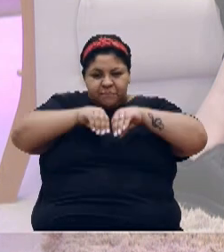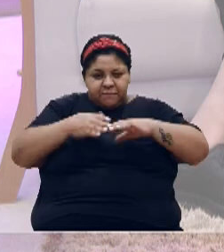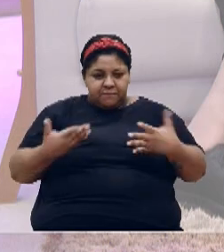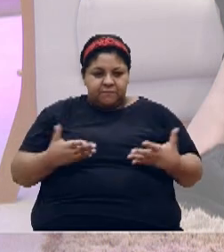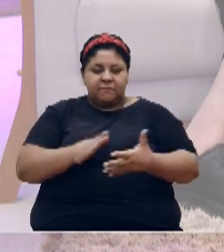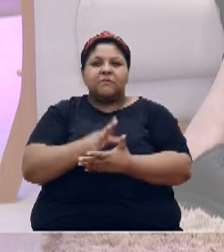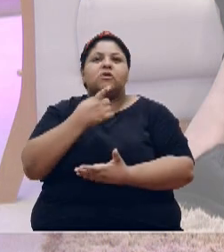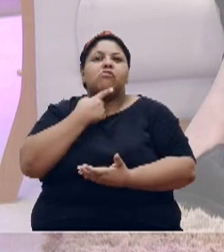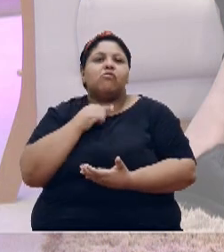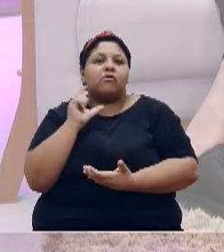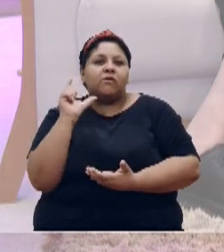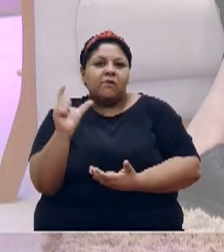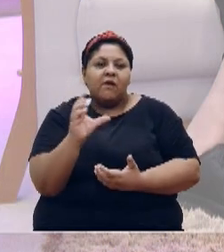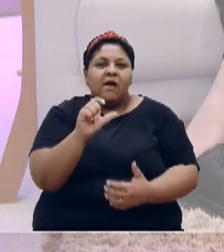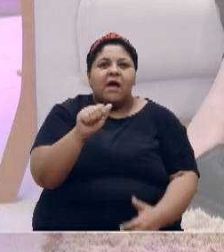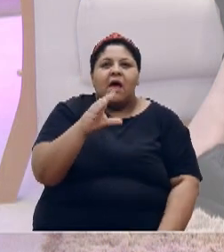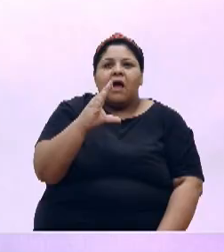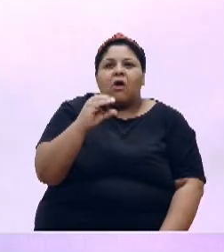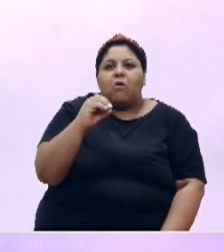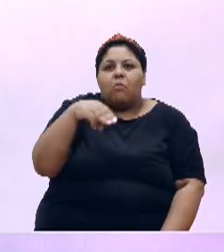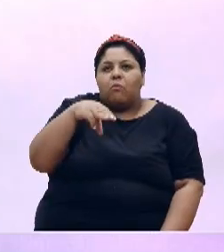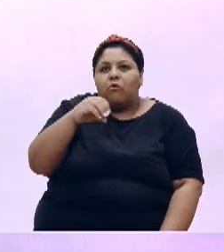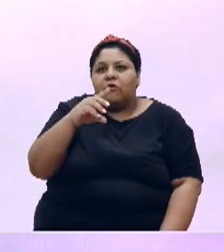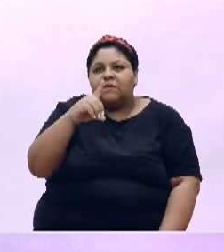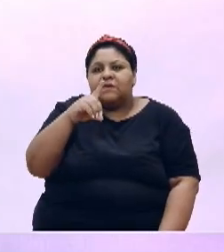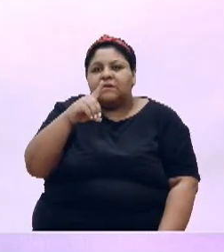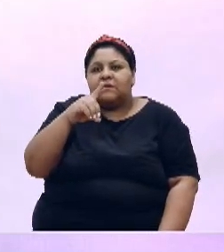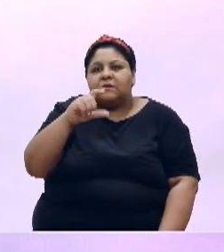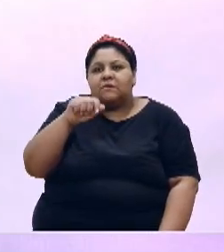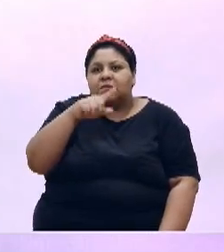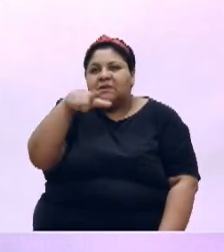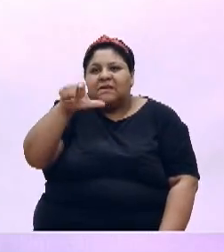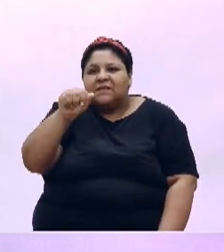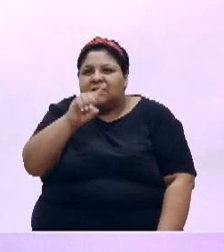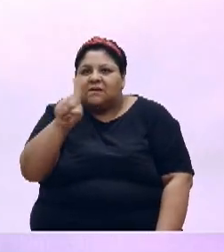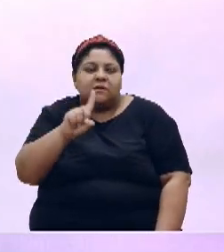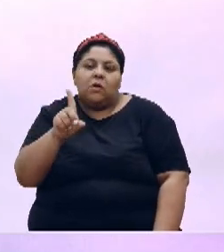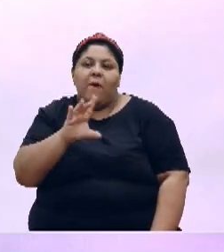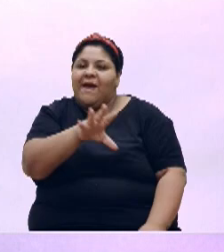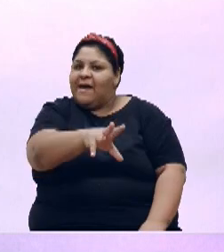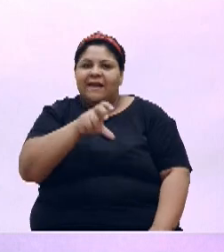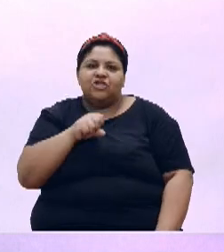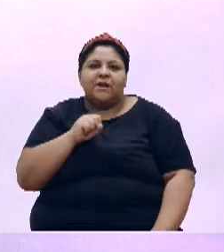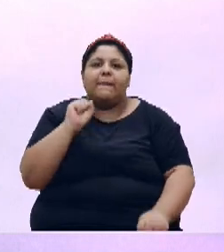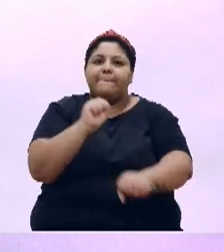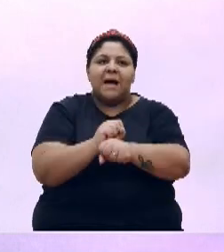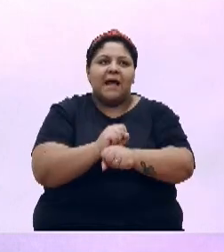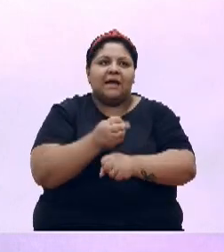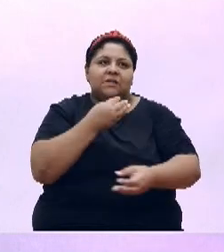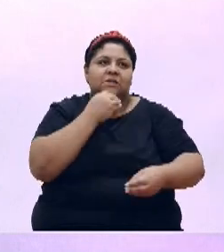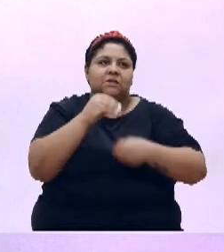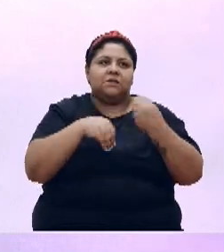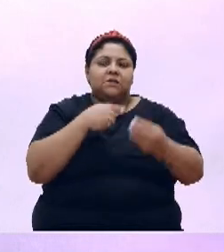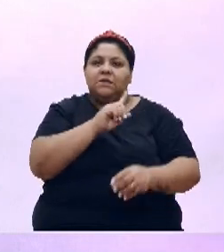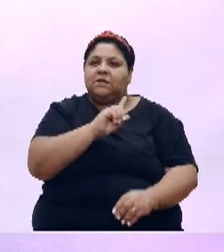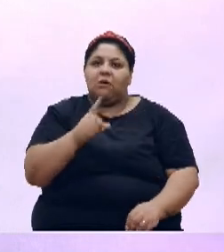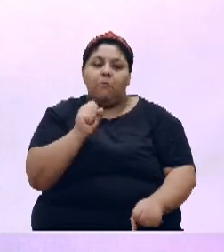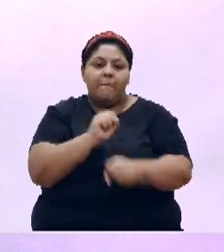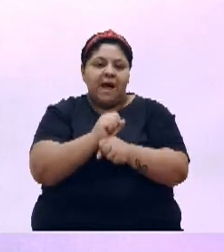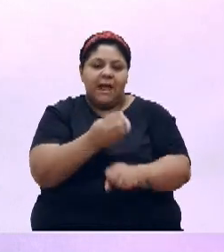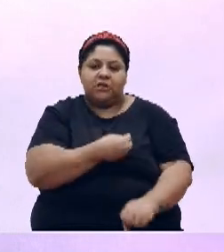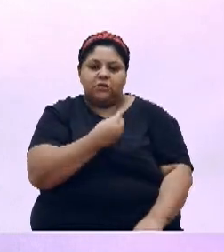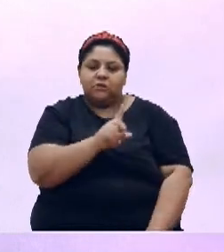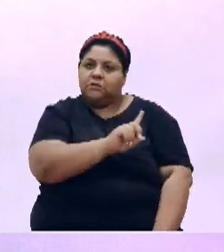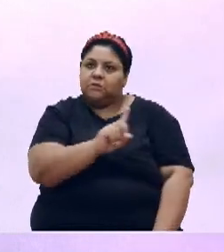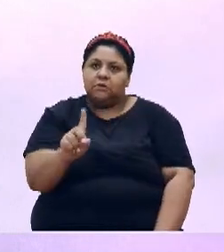Gosto dessa palavra acomodação. É isso, é acomodar, não é retirar, não é parar de sentir, né? Não é parar de vivenciar. Isso